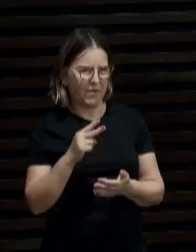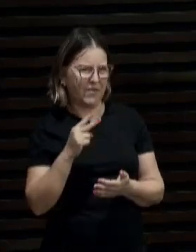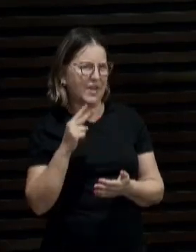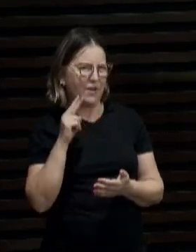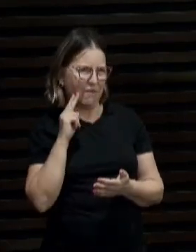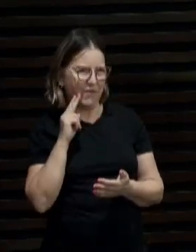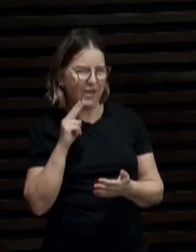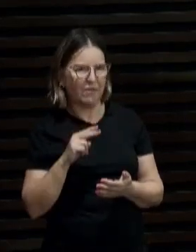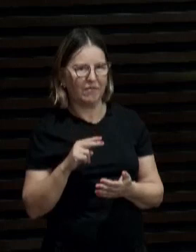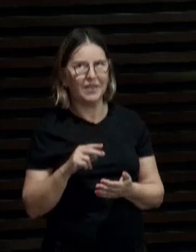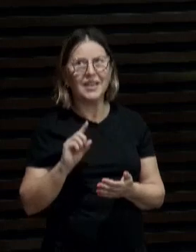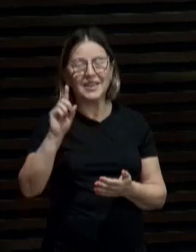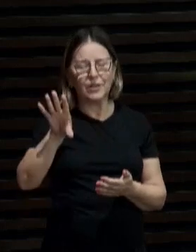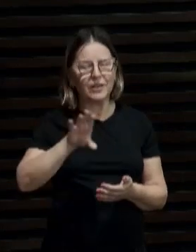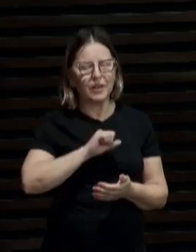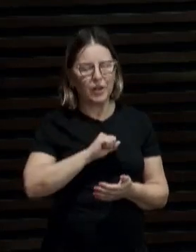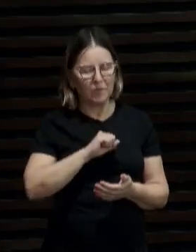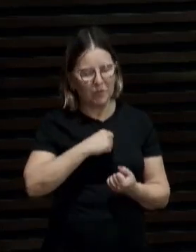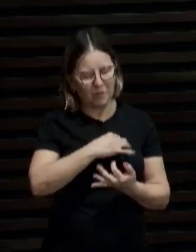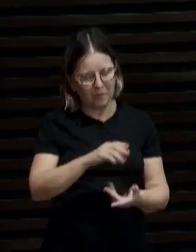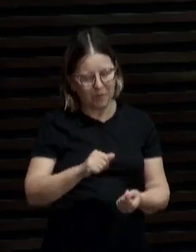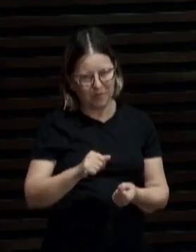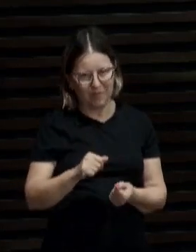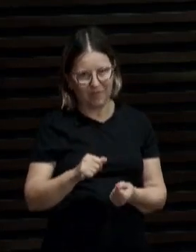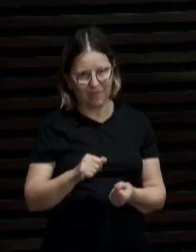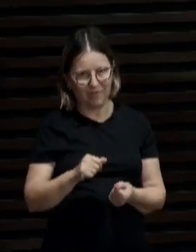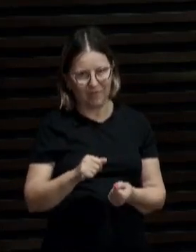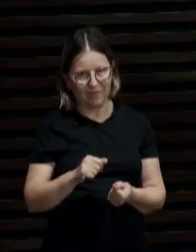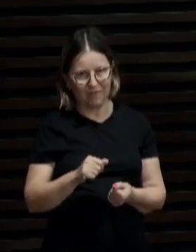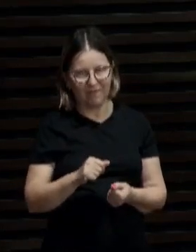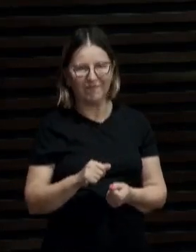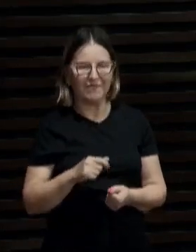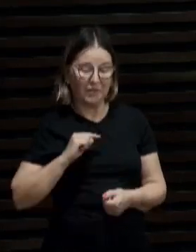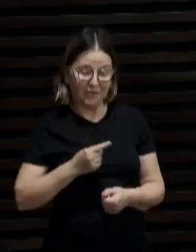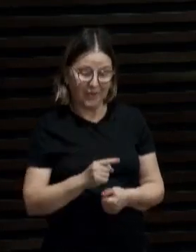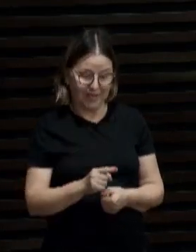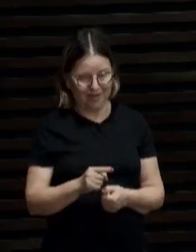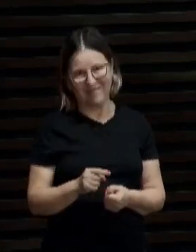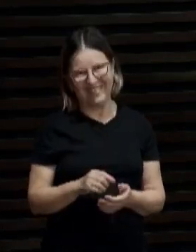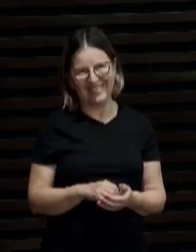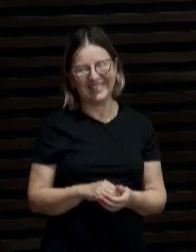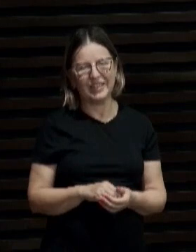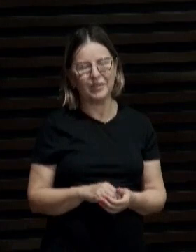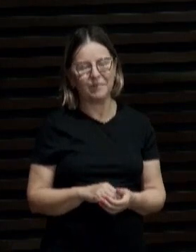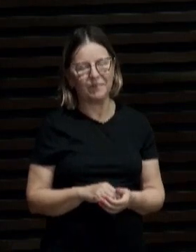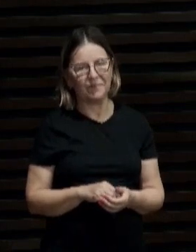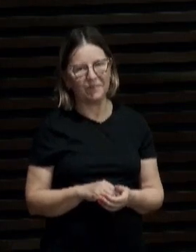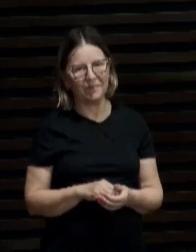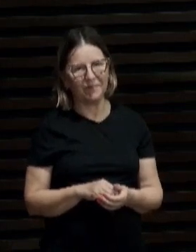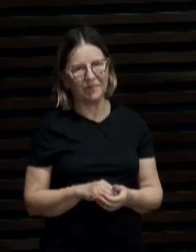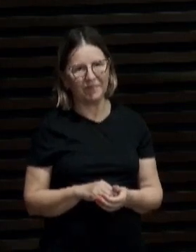Filho unigênito, para que todo aquele que nele crê não pereça, mas tenha vida eterna. Quer ver um que eles ouviram em primeira mão também, que para